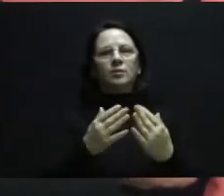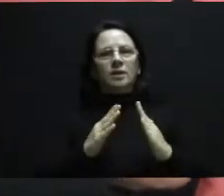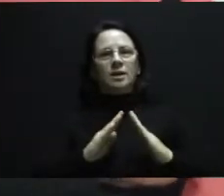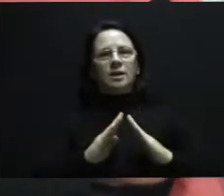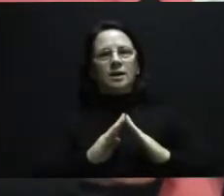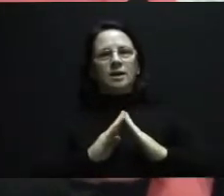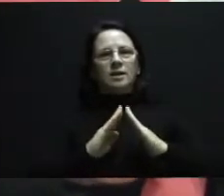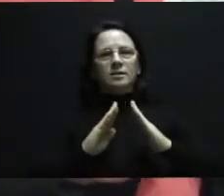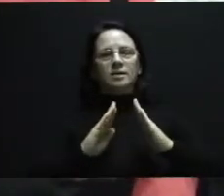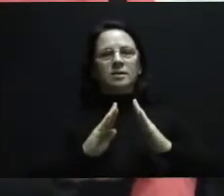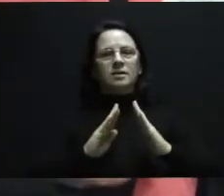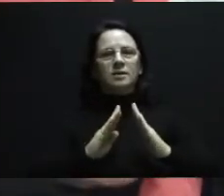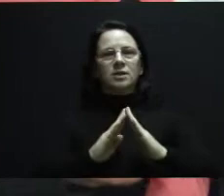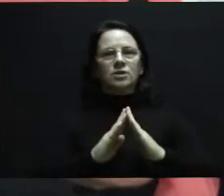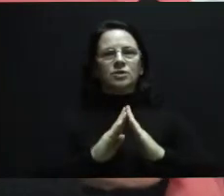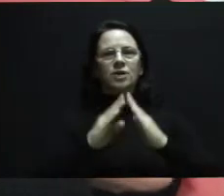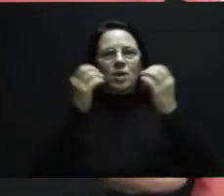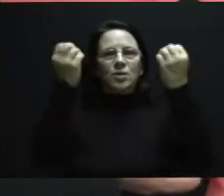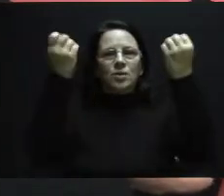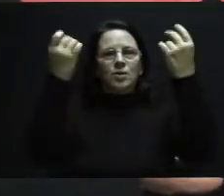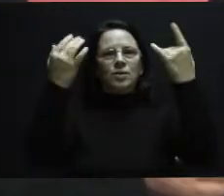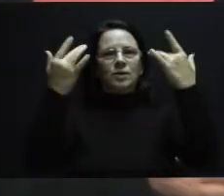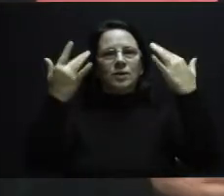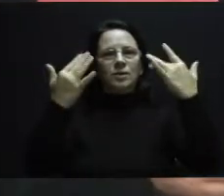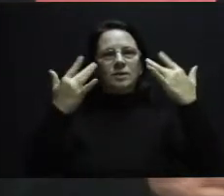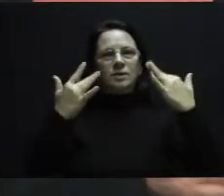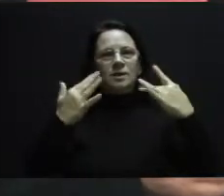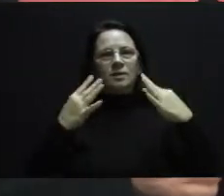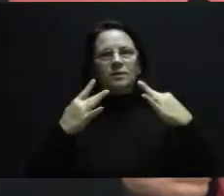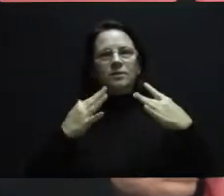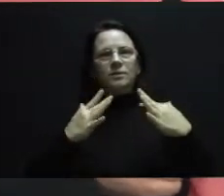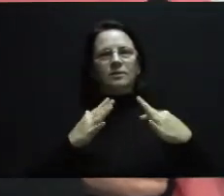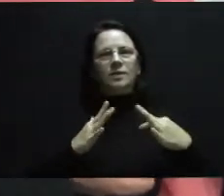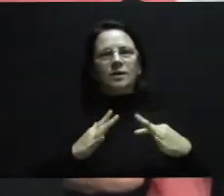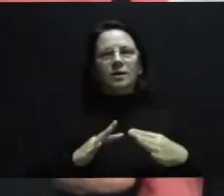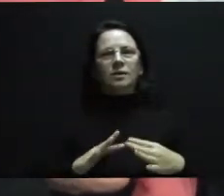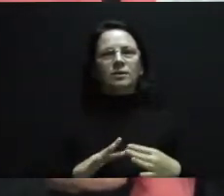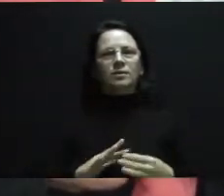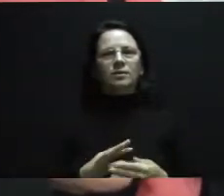que minha casa seja o teu